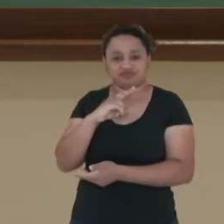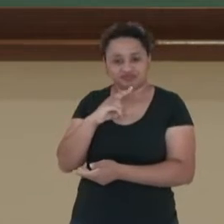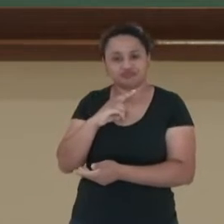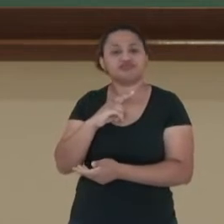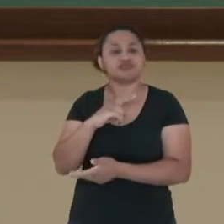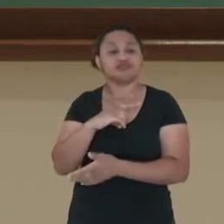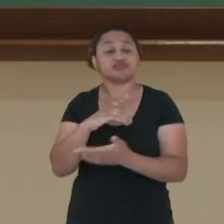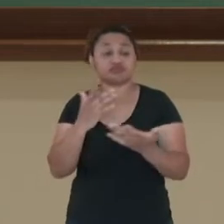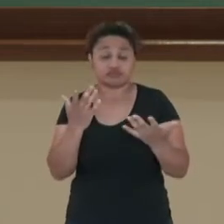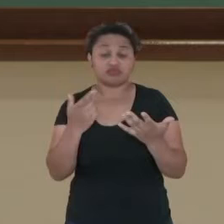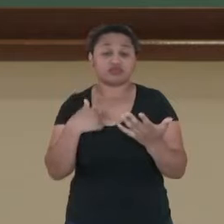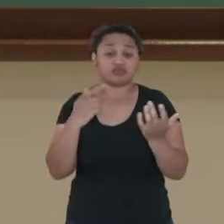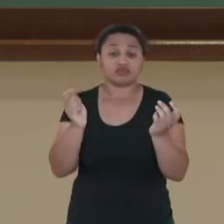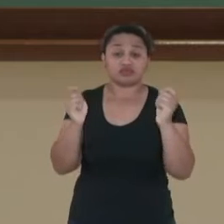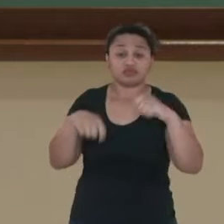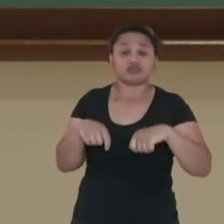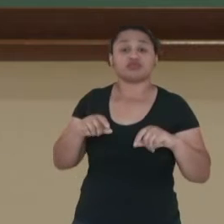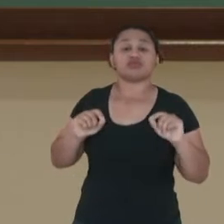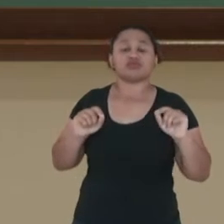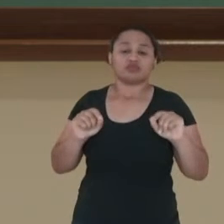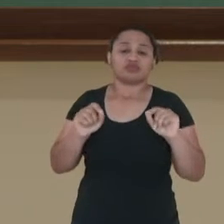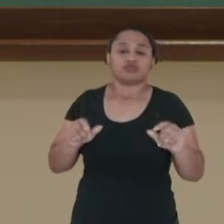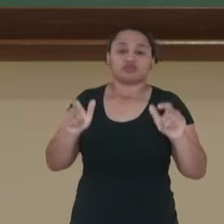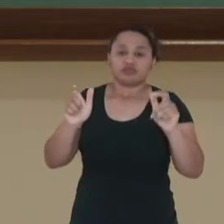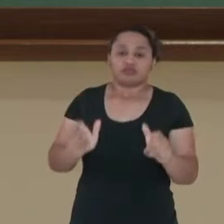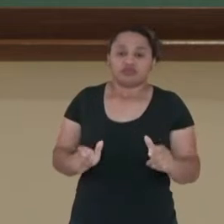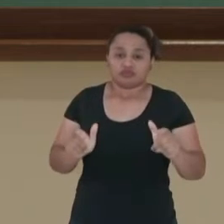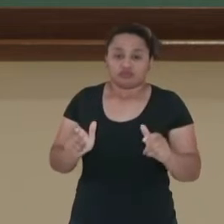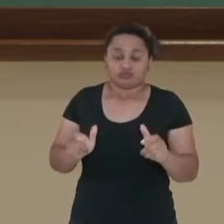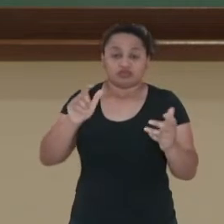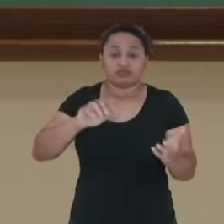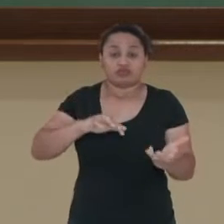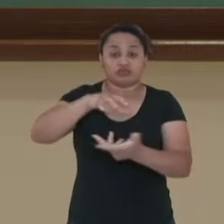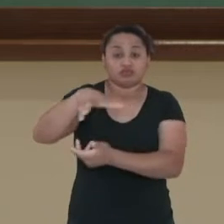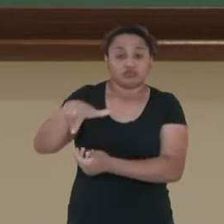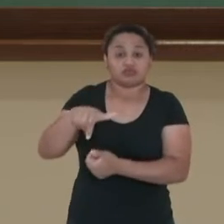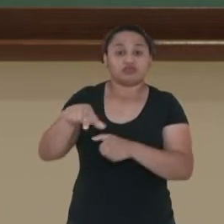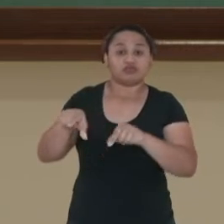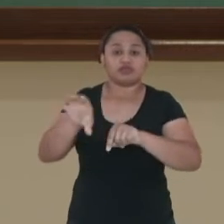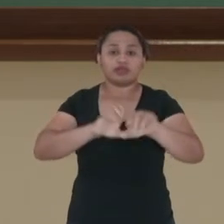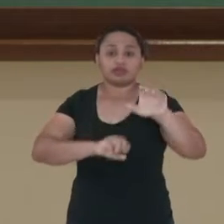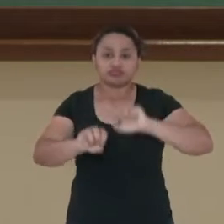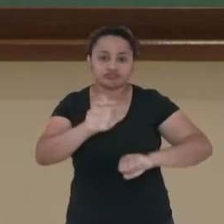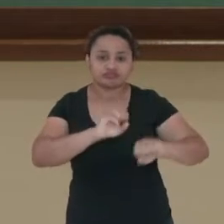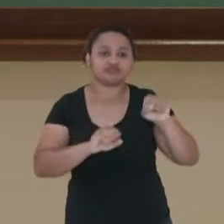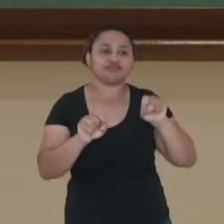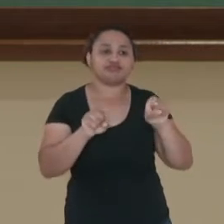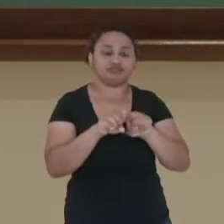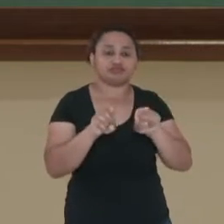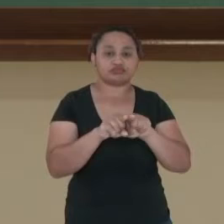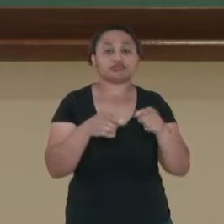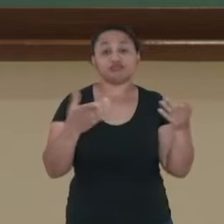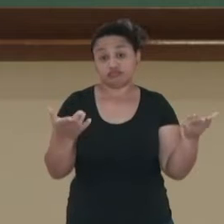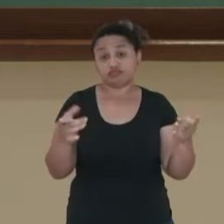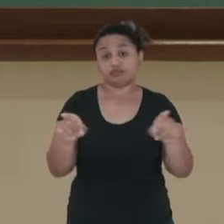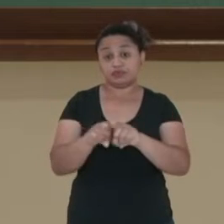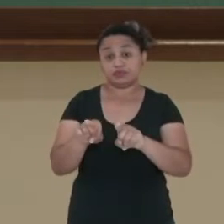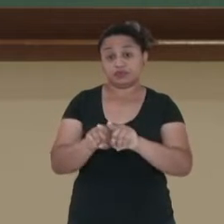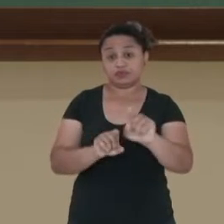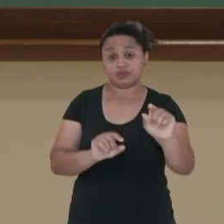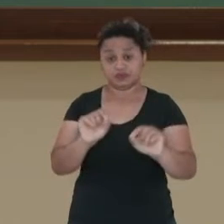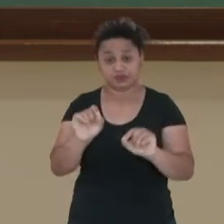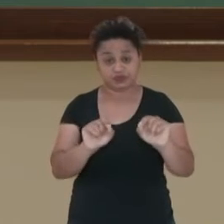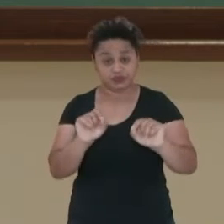descartados. Qual a capacidade do ambiente, do planeta, em absorver isso aqui também, né? E também de